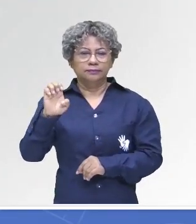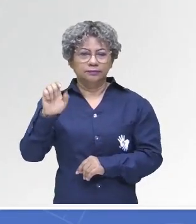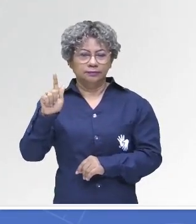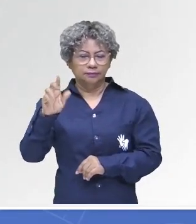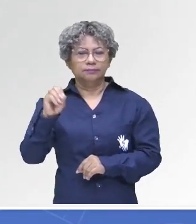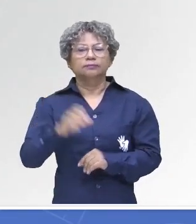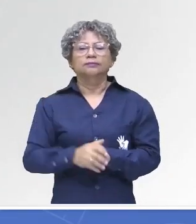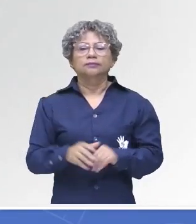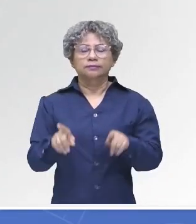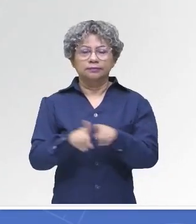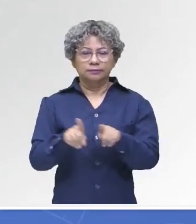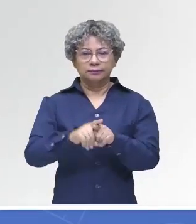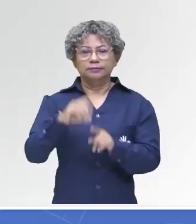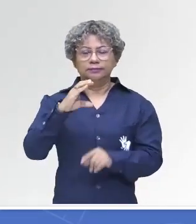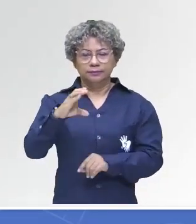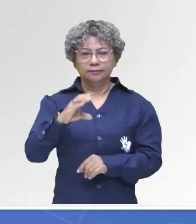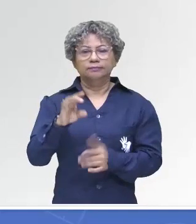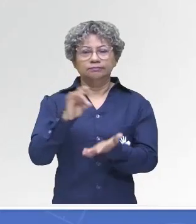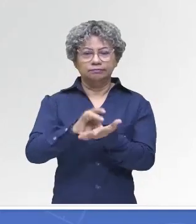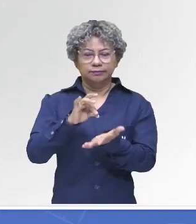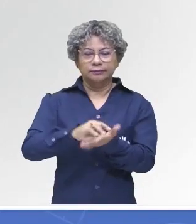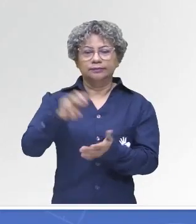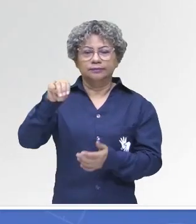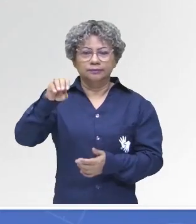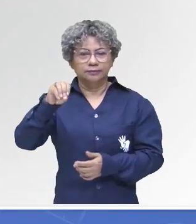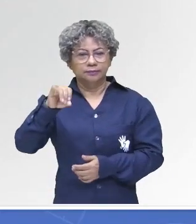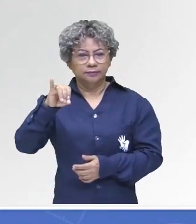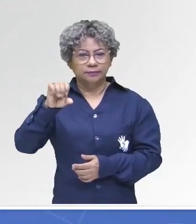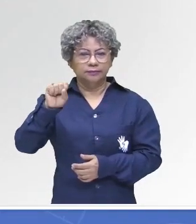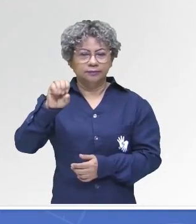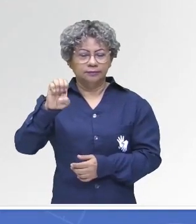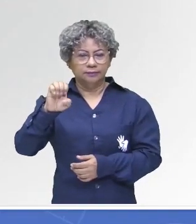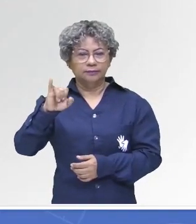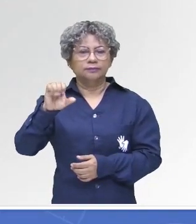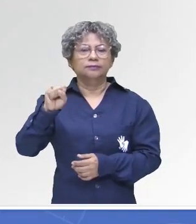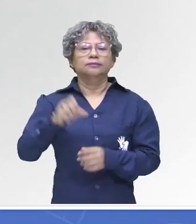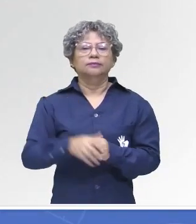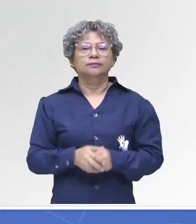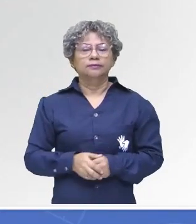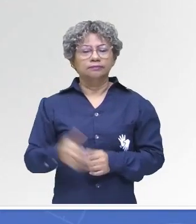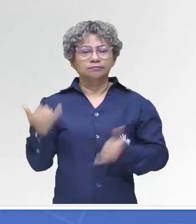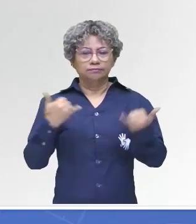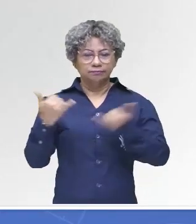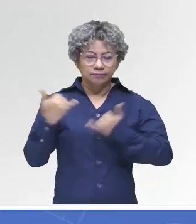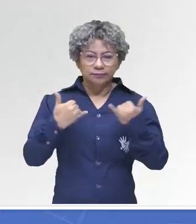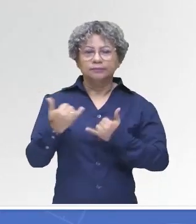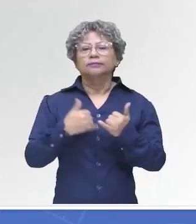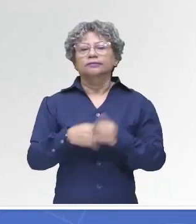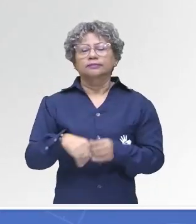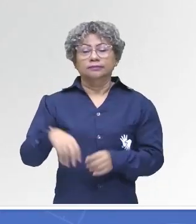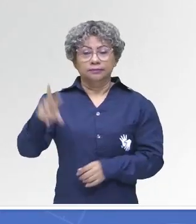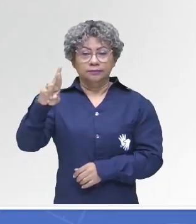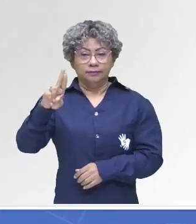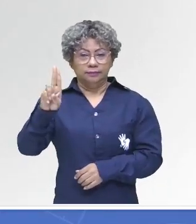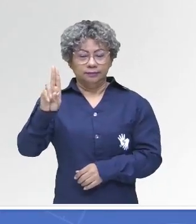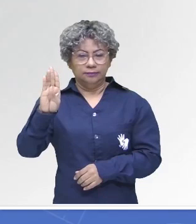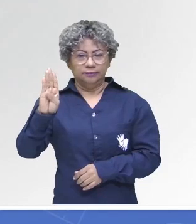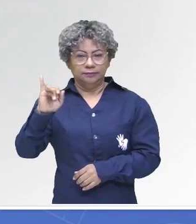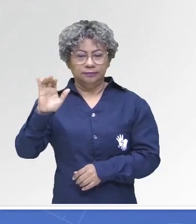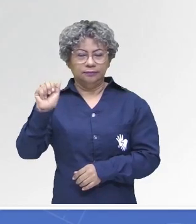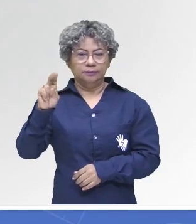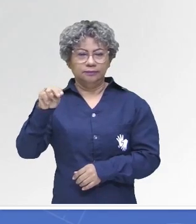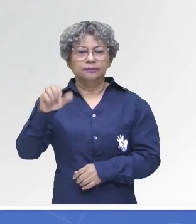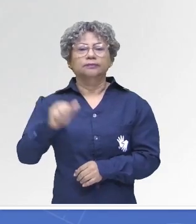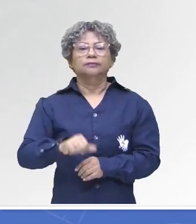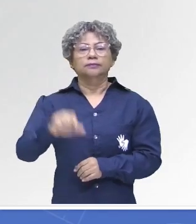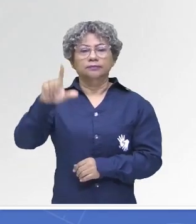O Moisés disse verdade, a 2 é a letra C. Rubiane, 2, letra C.